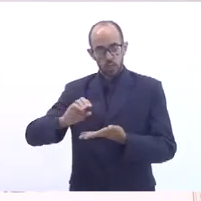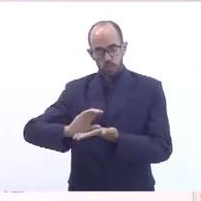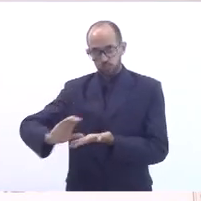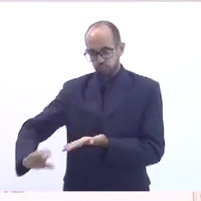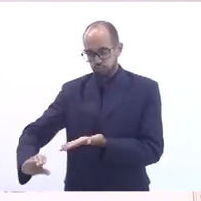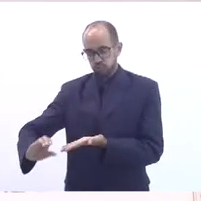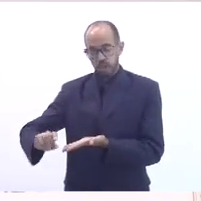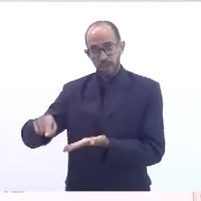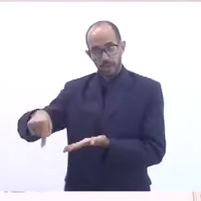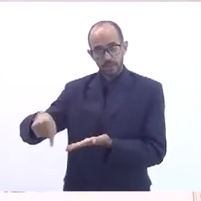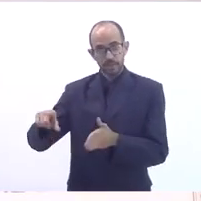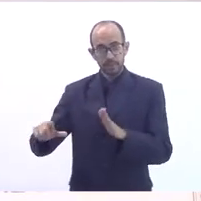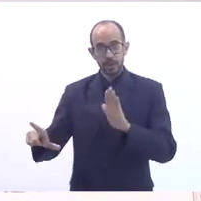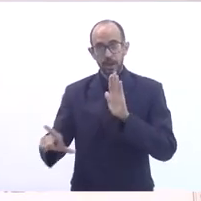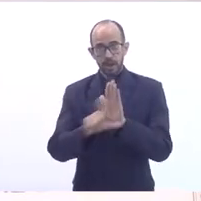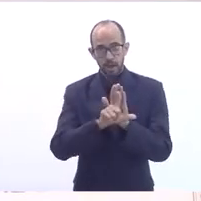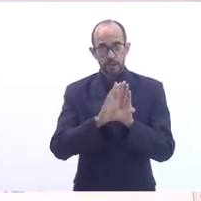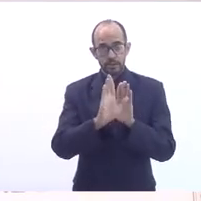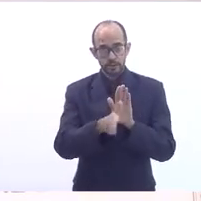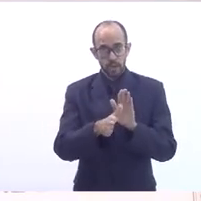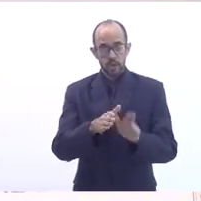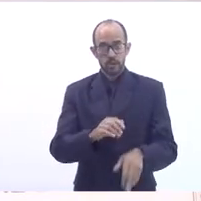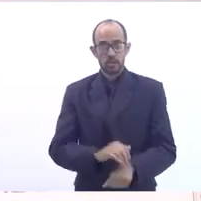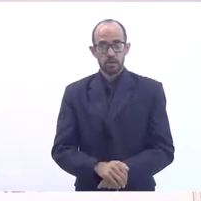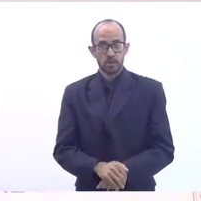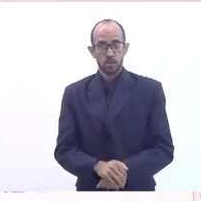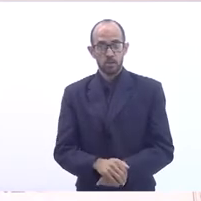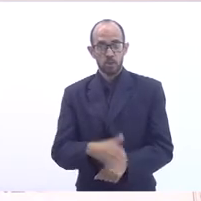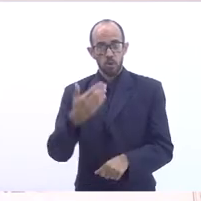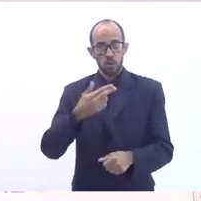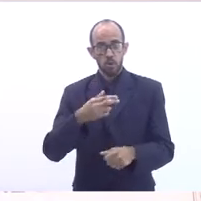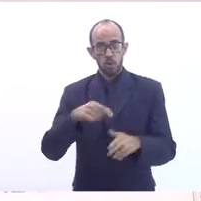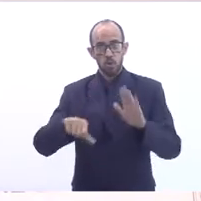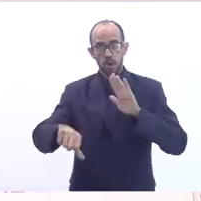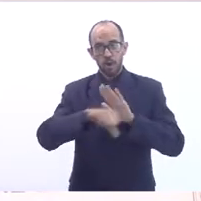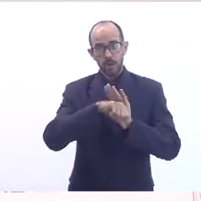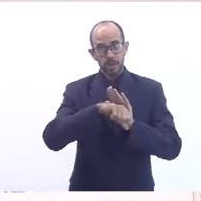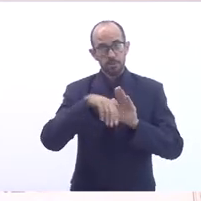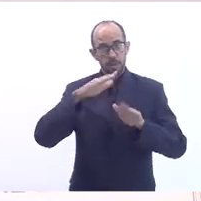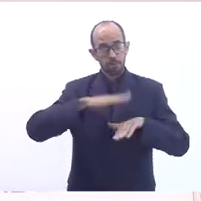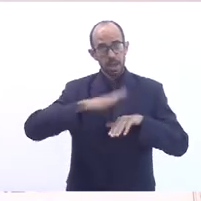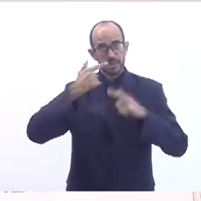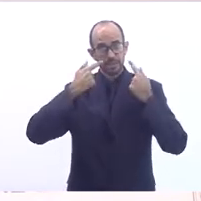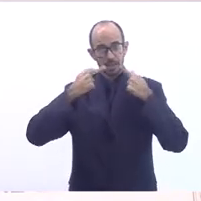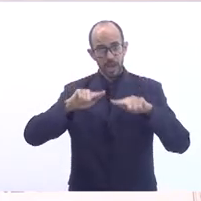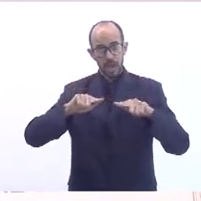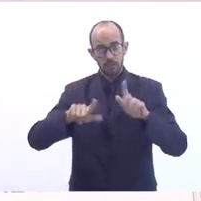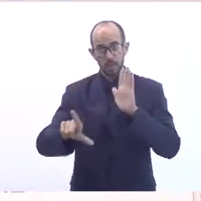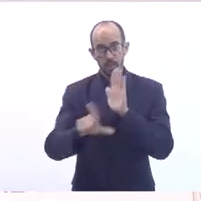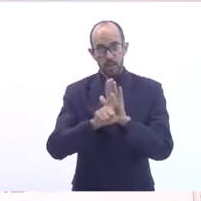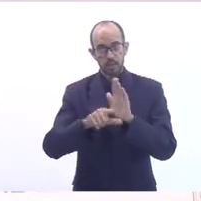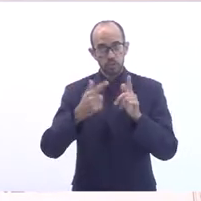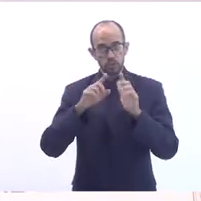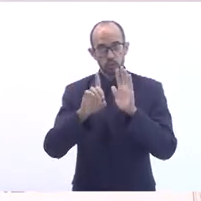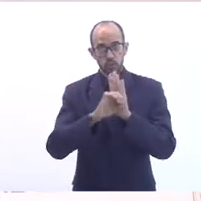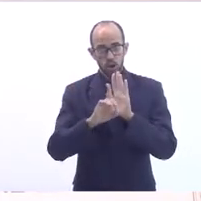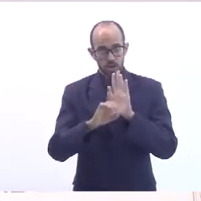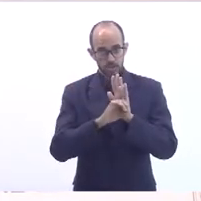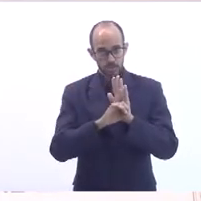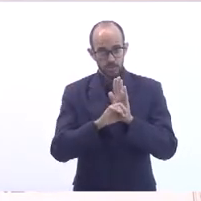financiador está na lei como o crime mais grave da lei de drogas então ele centro